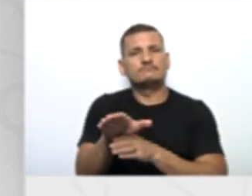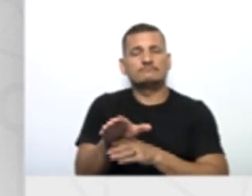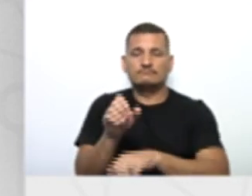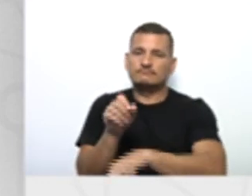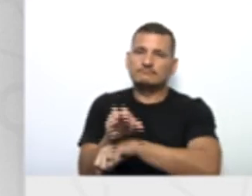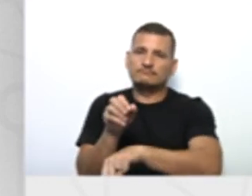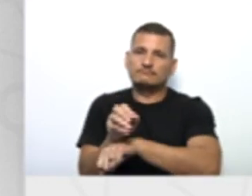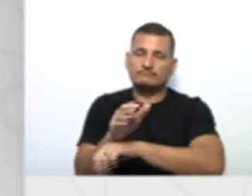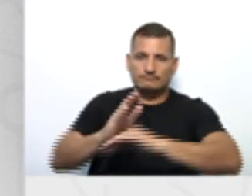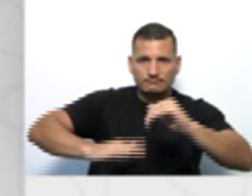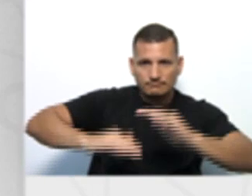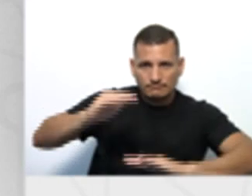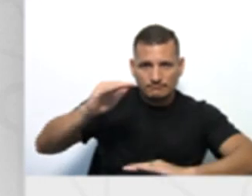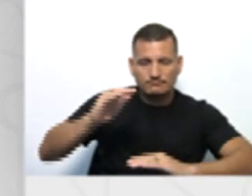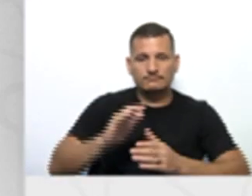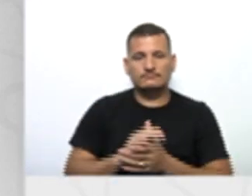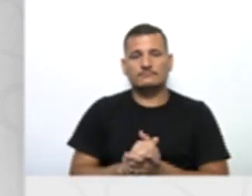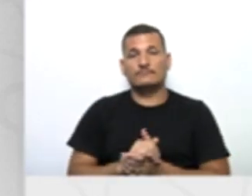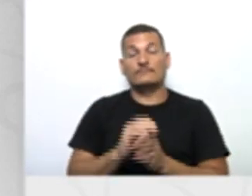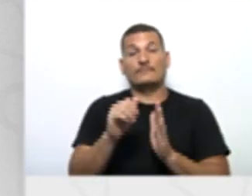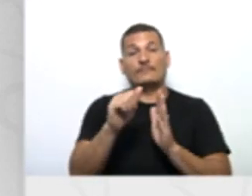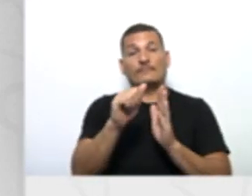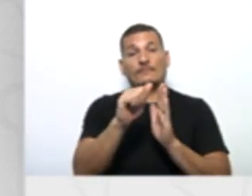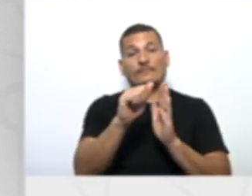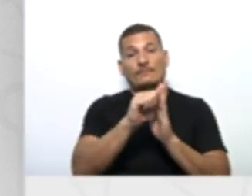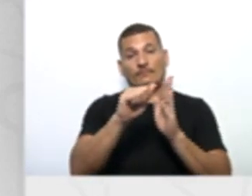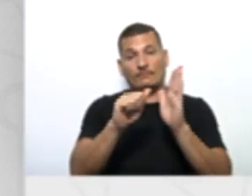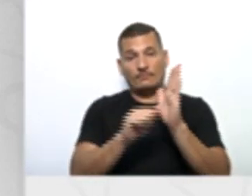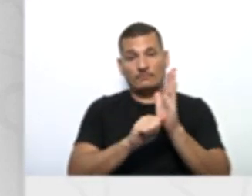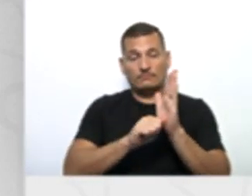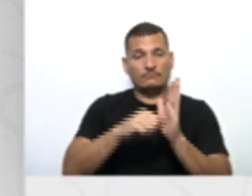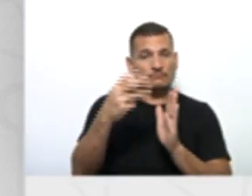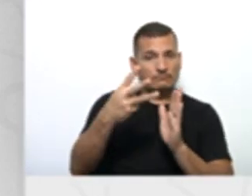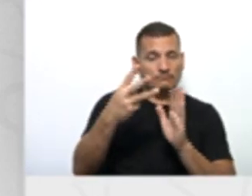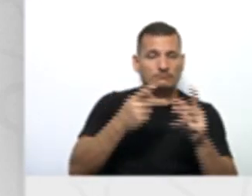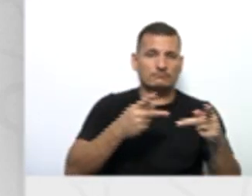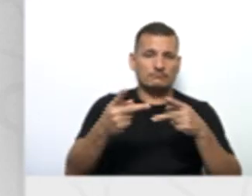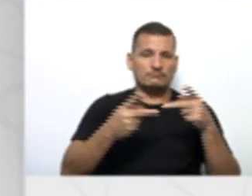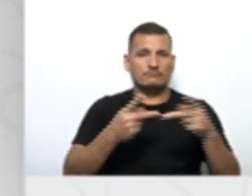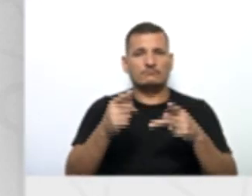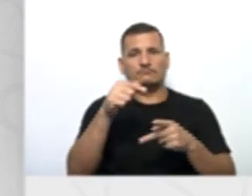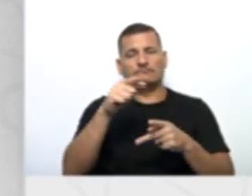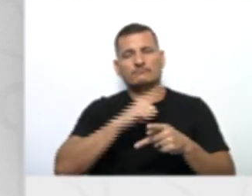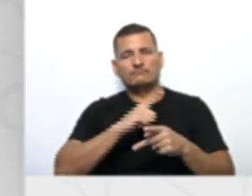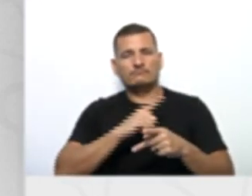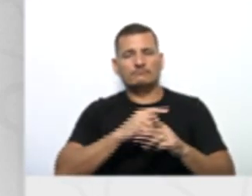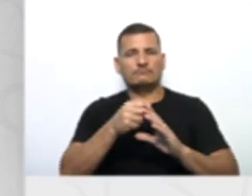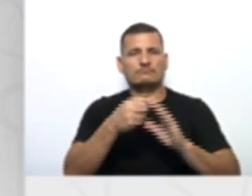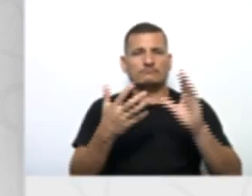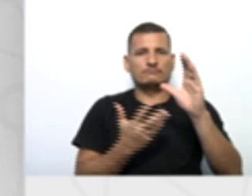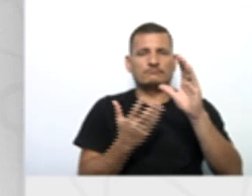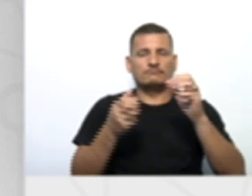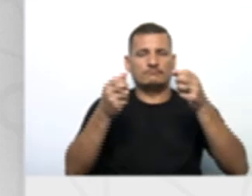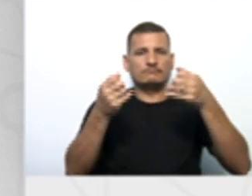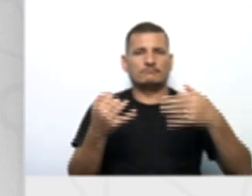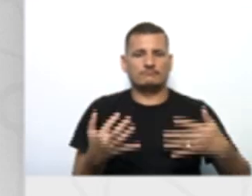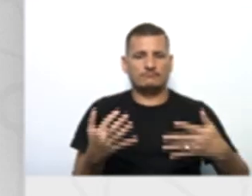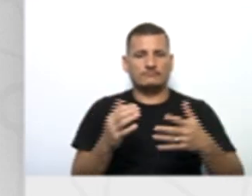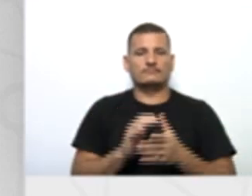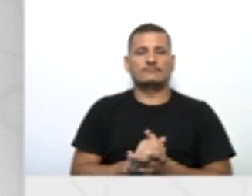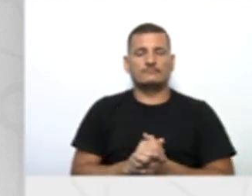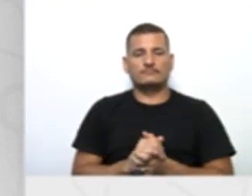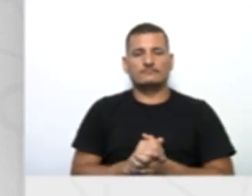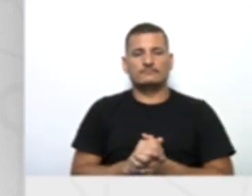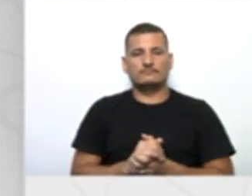a profissão. O artigo 3º desses projetos, ele traz a seguinte caracterização da área de informática, como a gente